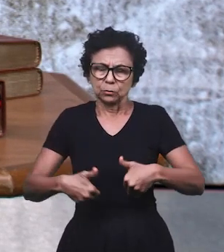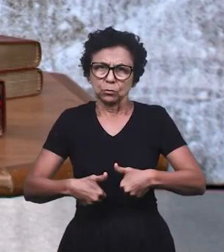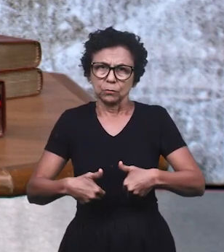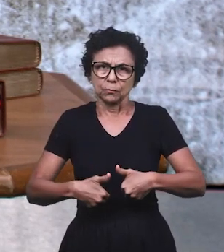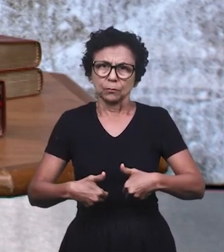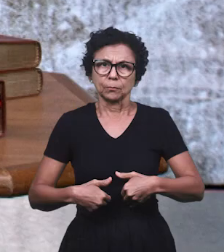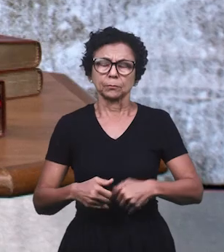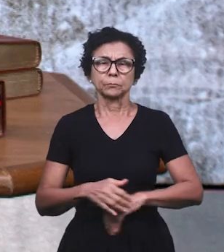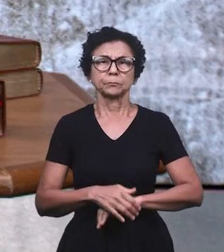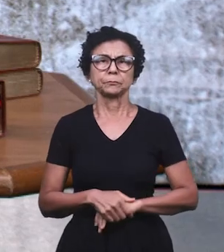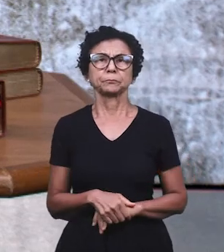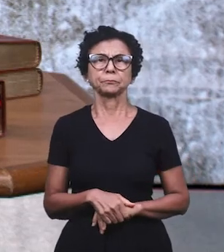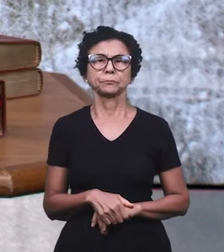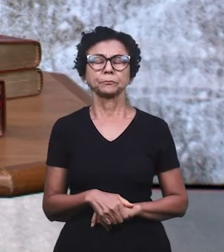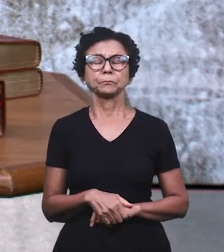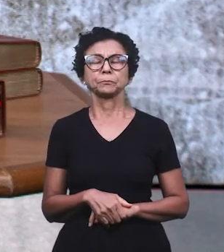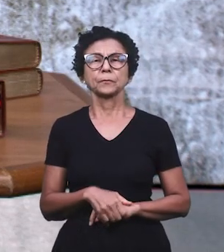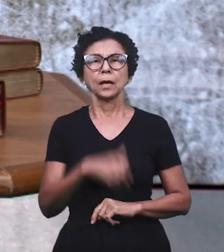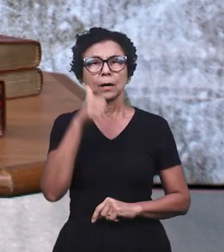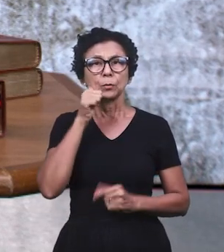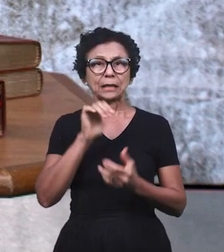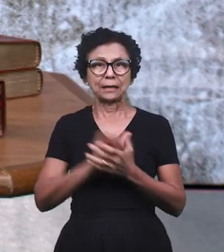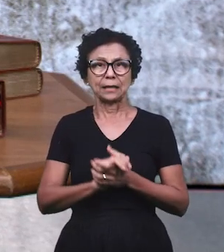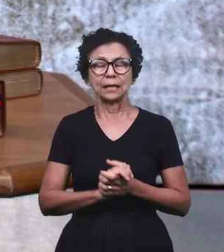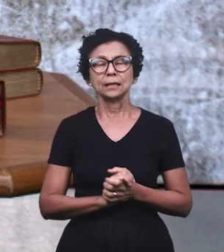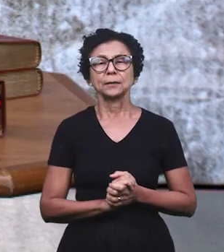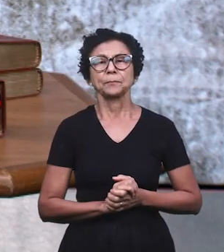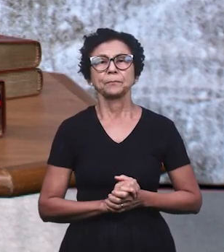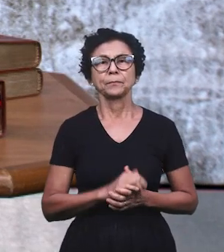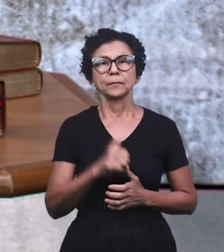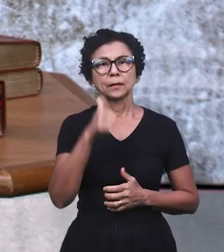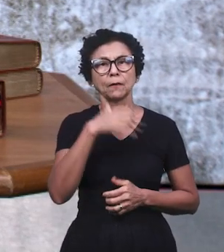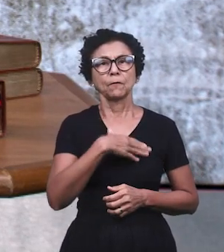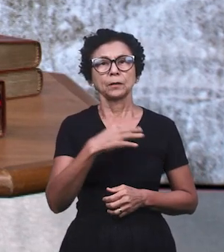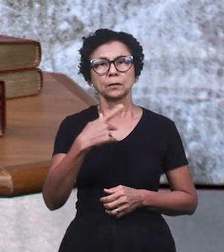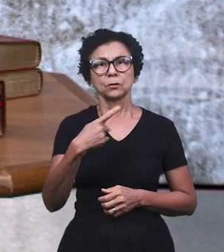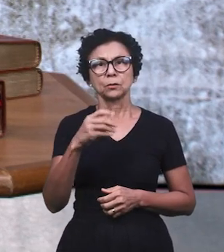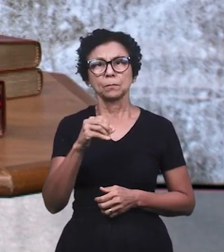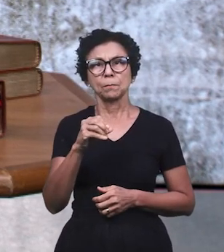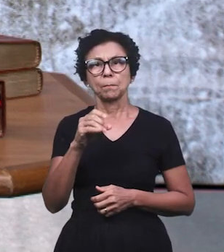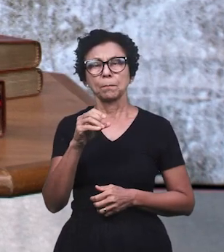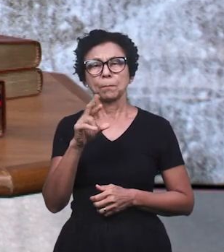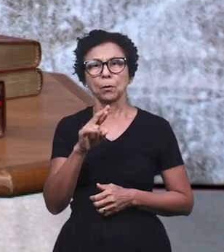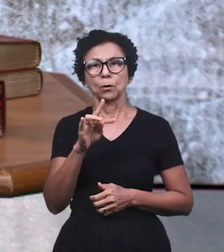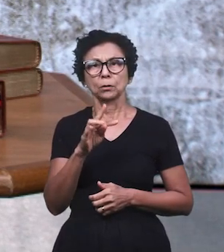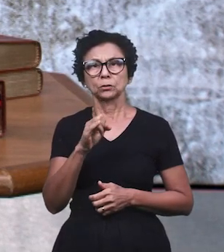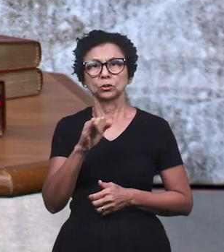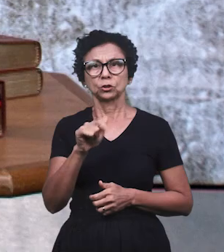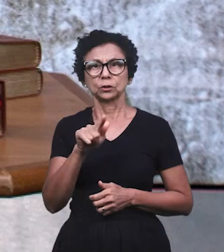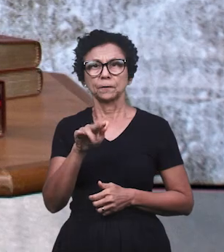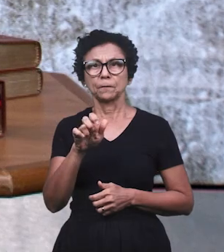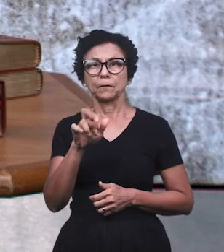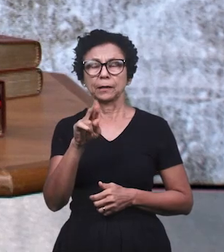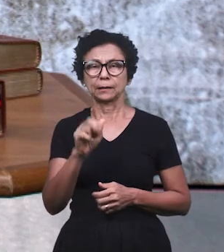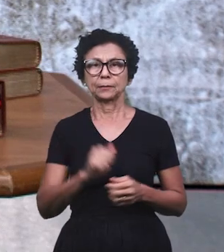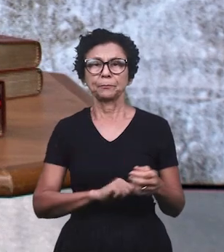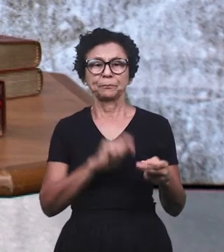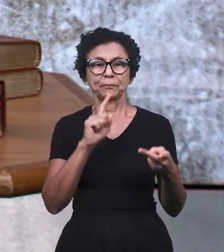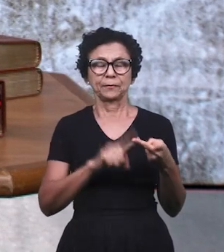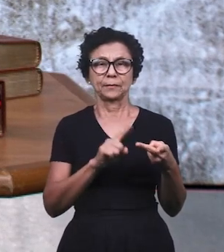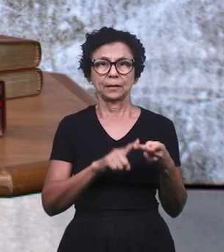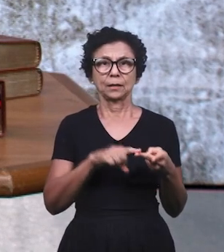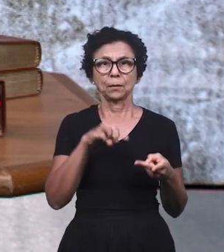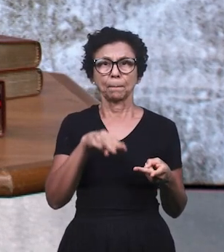de On. E chamou José o nome do primogênito Manassés, porque disse: Deus me